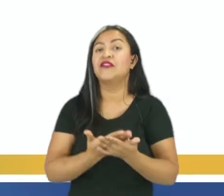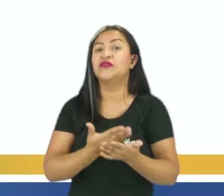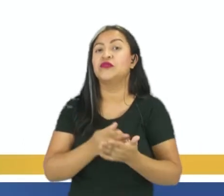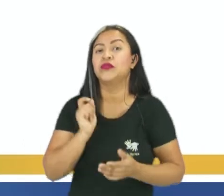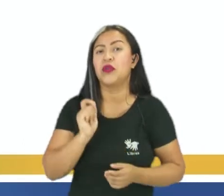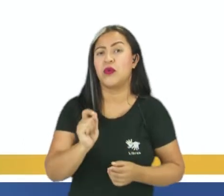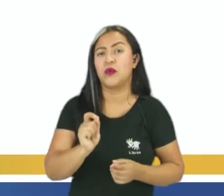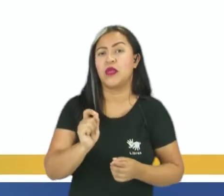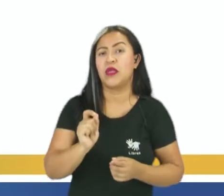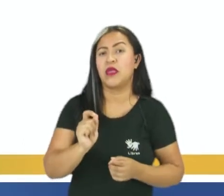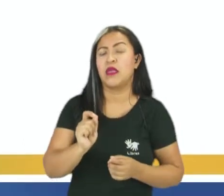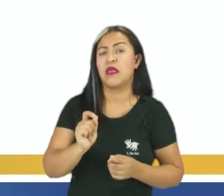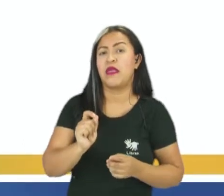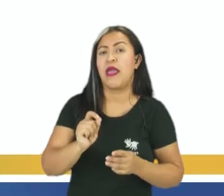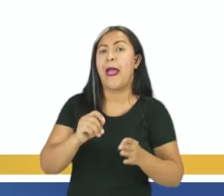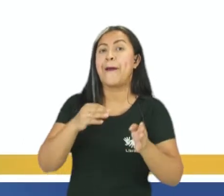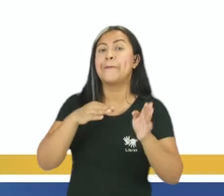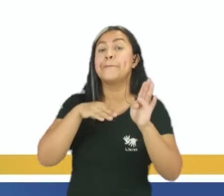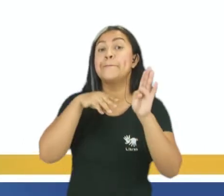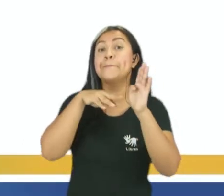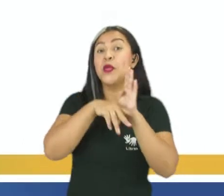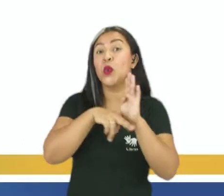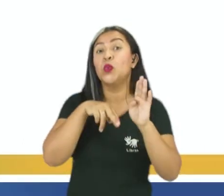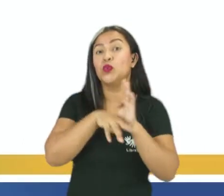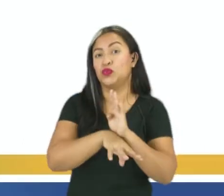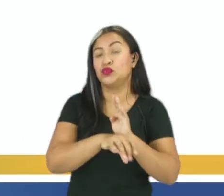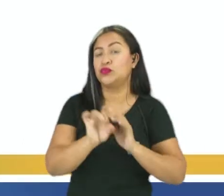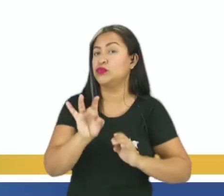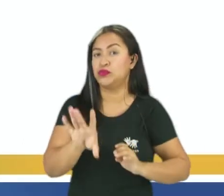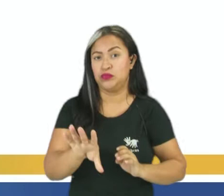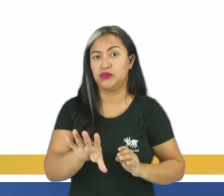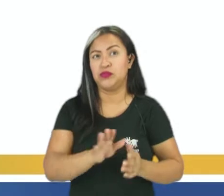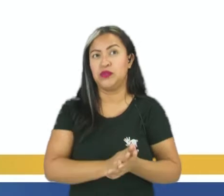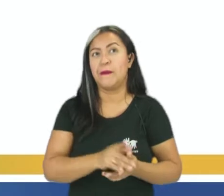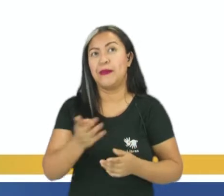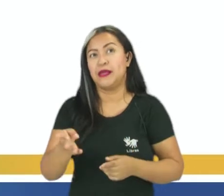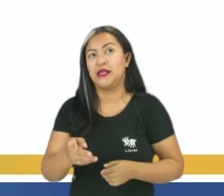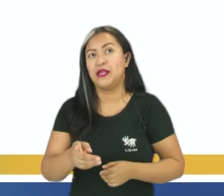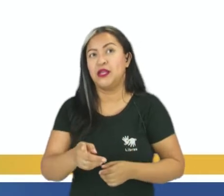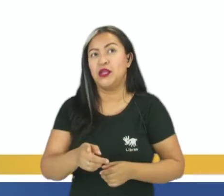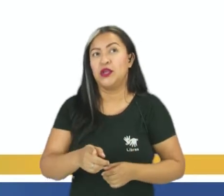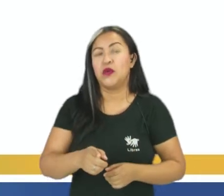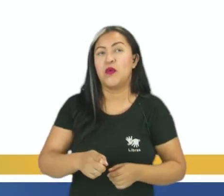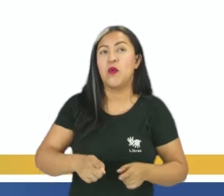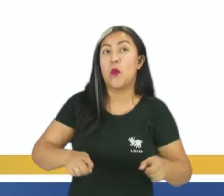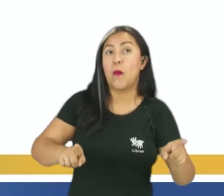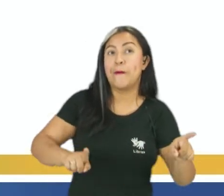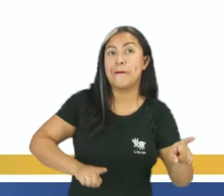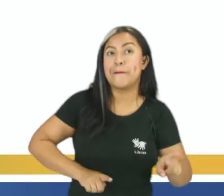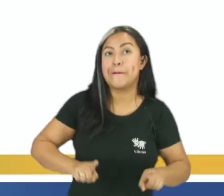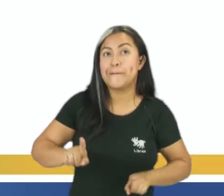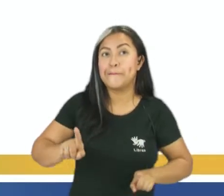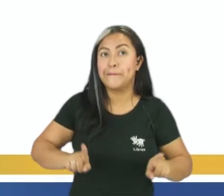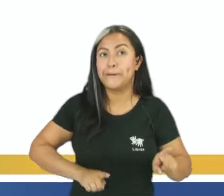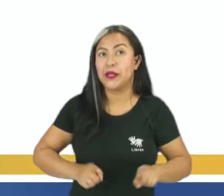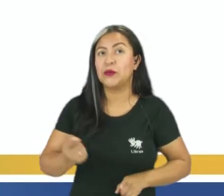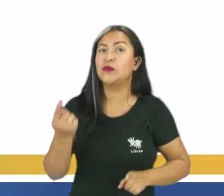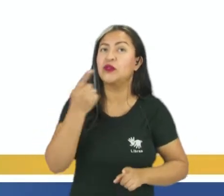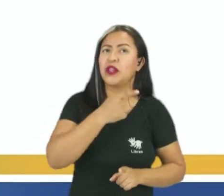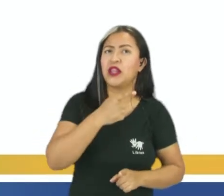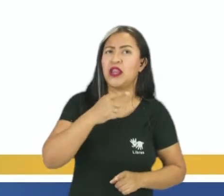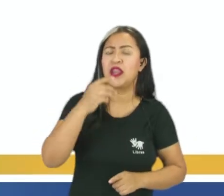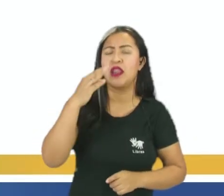de adaptação, que a gente já viu. Só que aí, um primo dele, um cientista muito